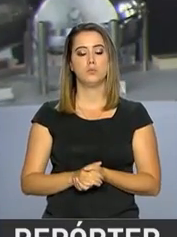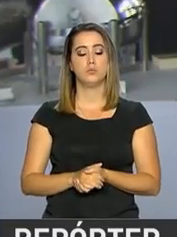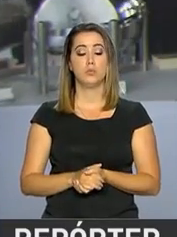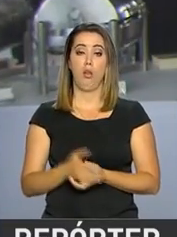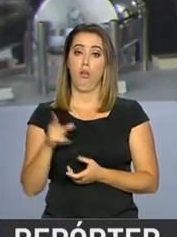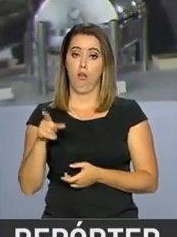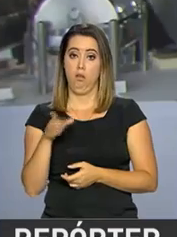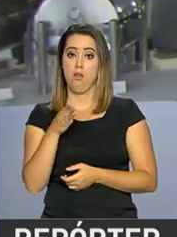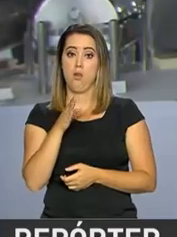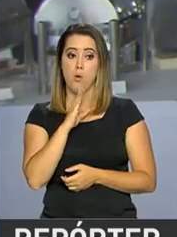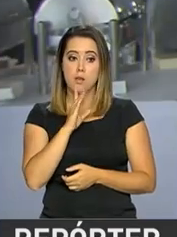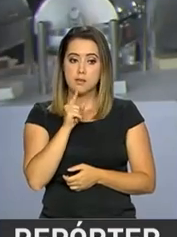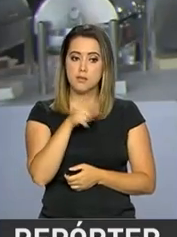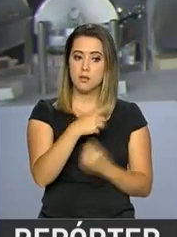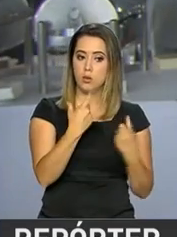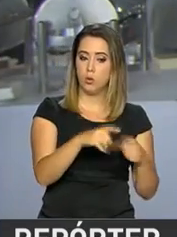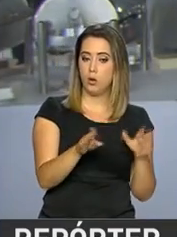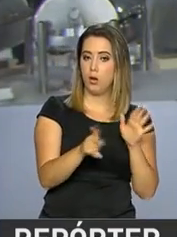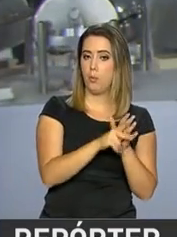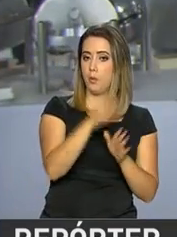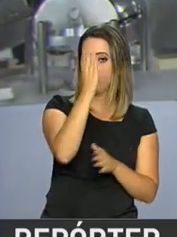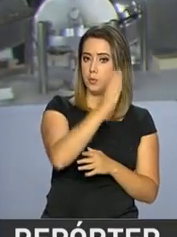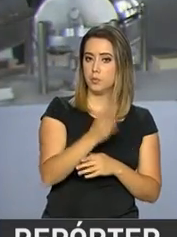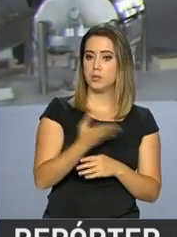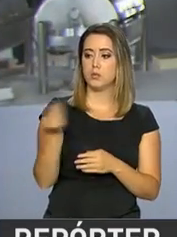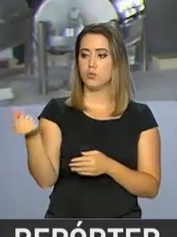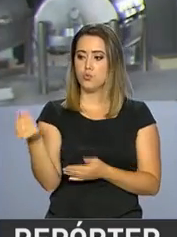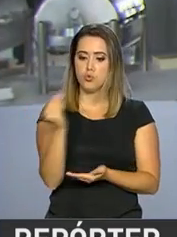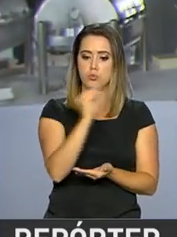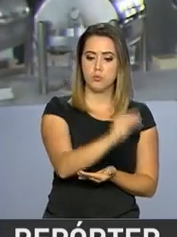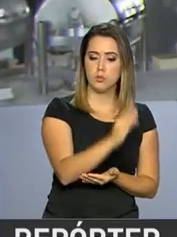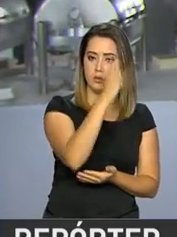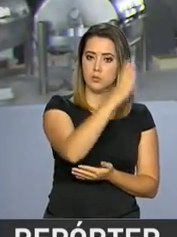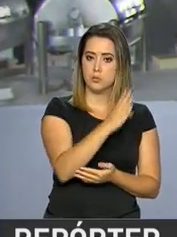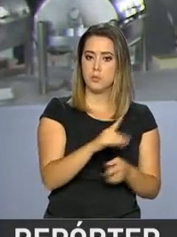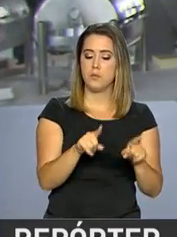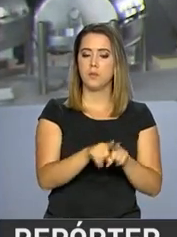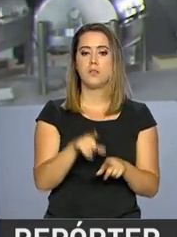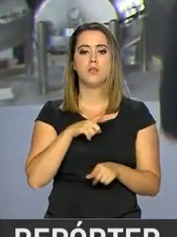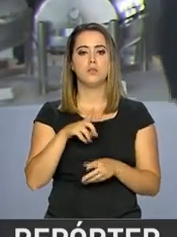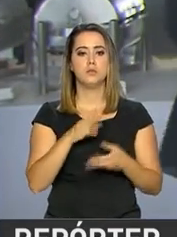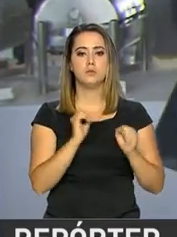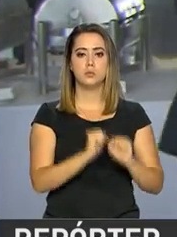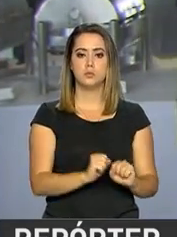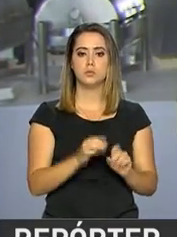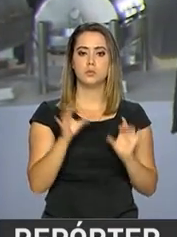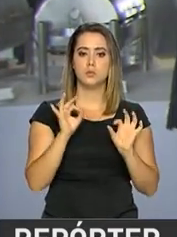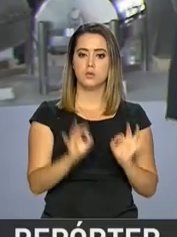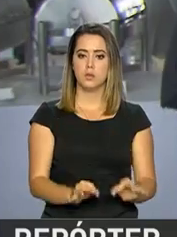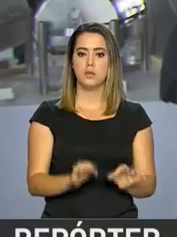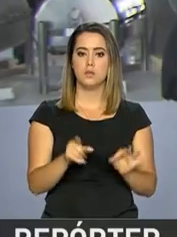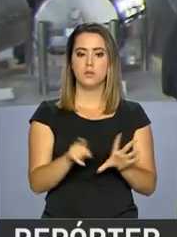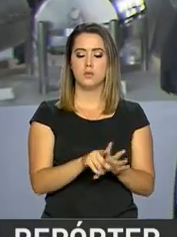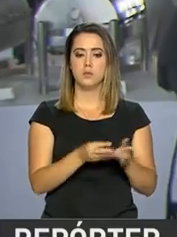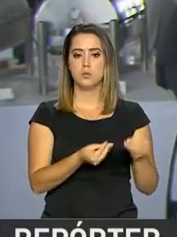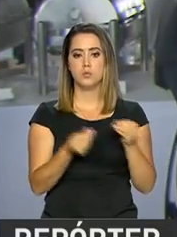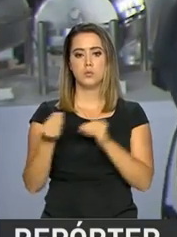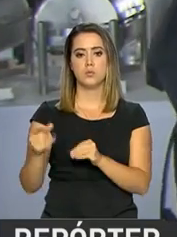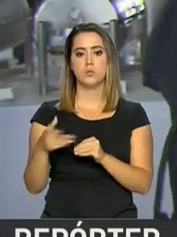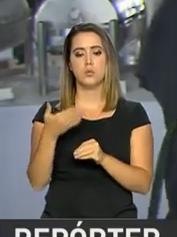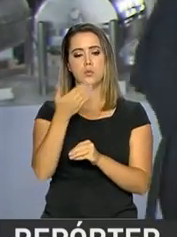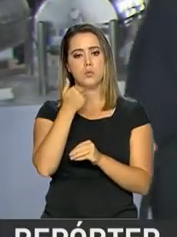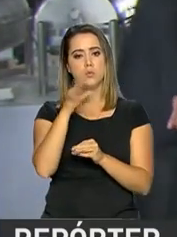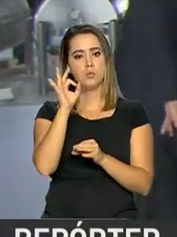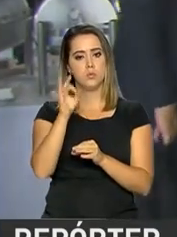esse potencial com vistas a investir em empresas brasileiras e poder ter a garantia do fornecimento dos